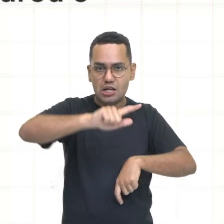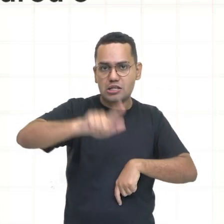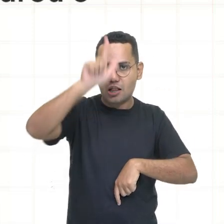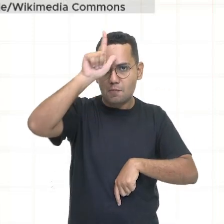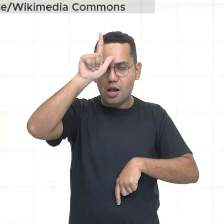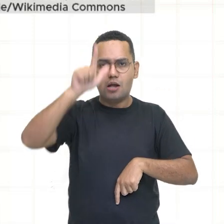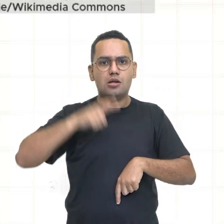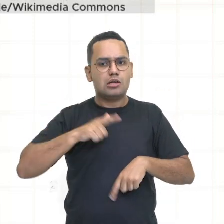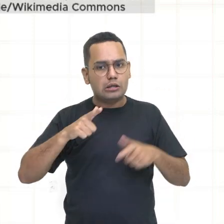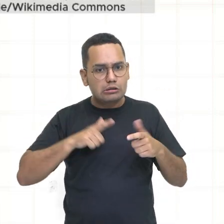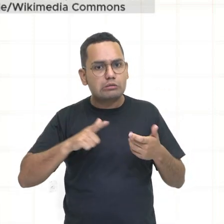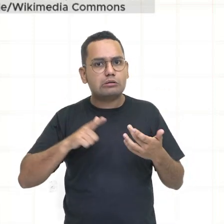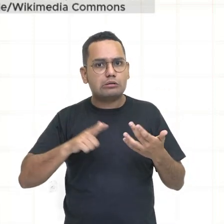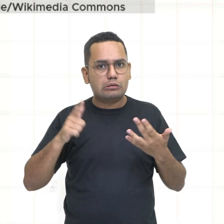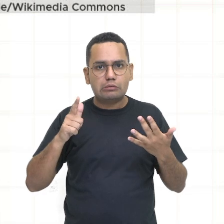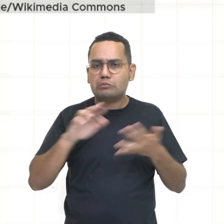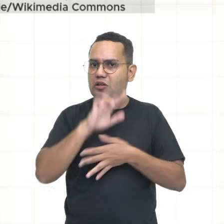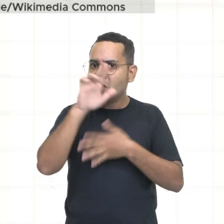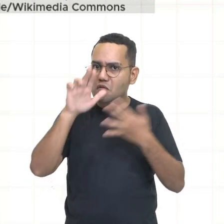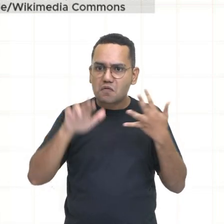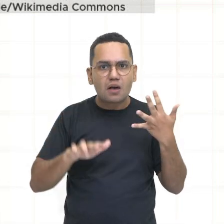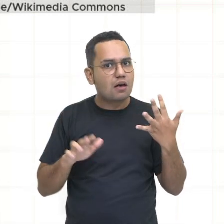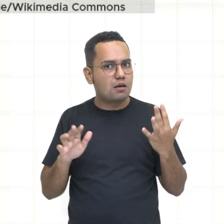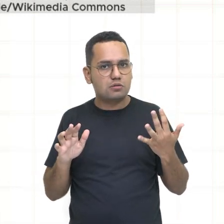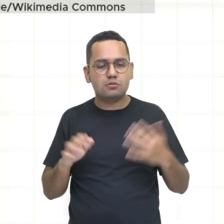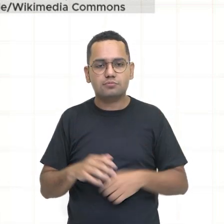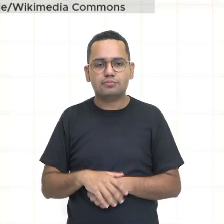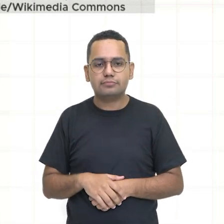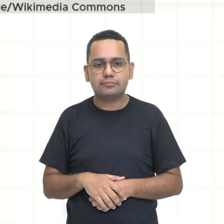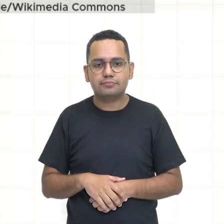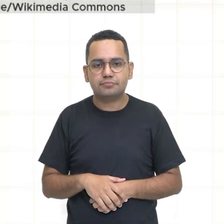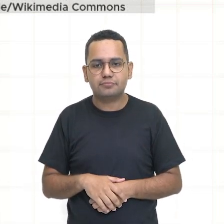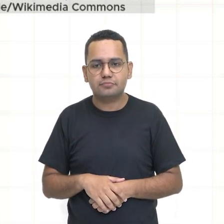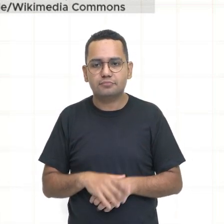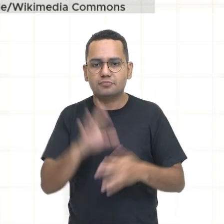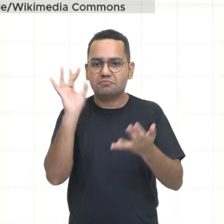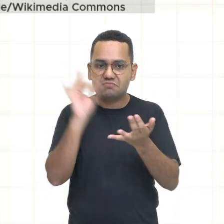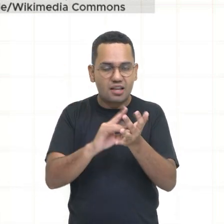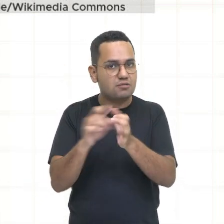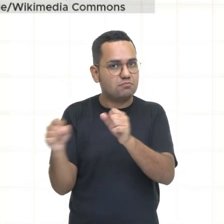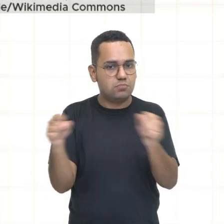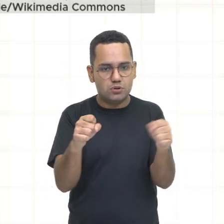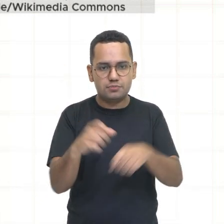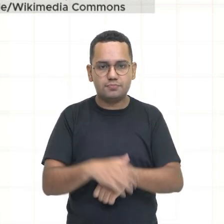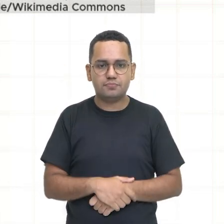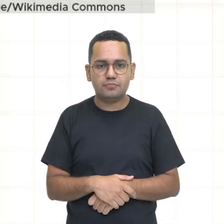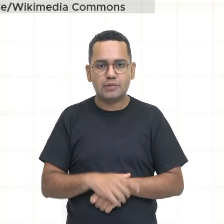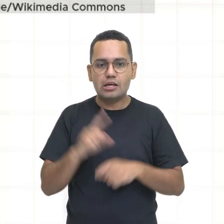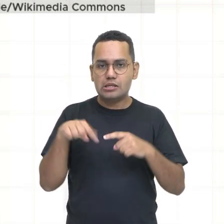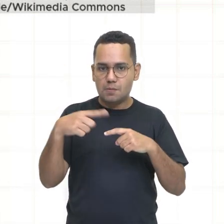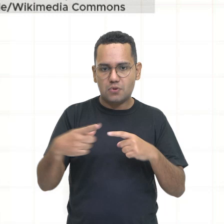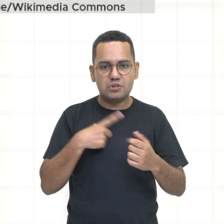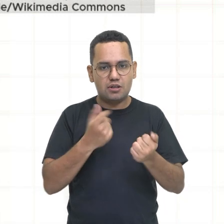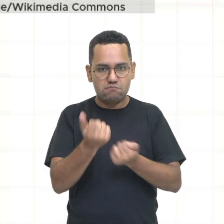ter. Então, vamos observar aqui a consolidação do poder. Após o incêndio do Reichstag,